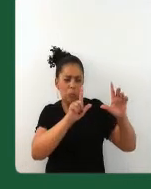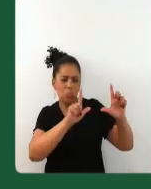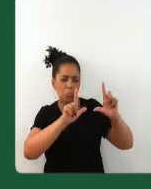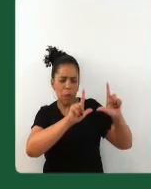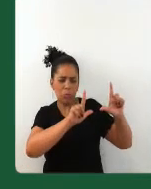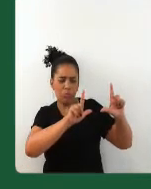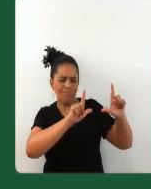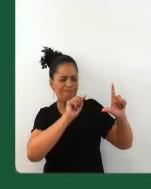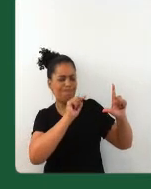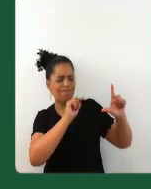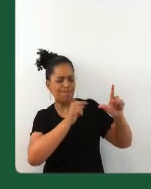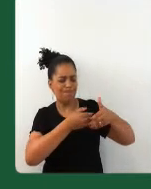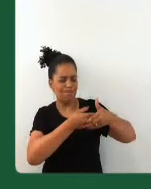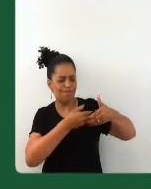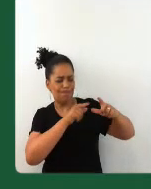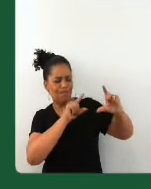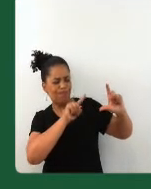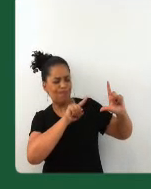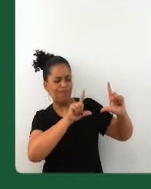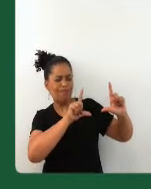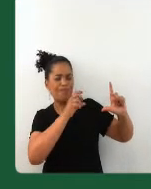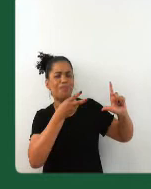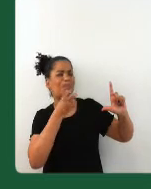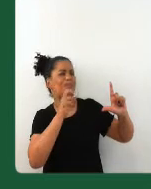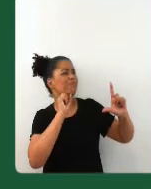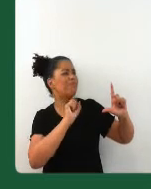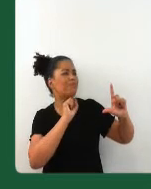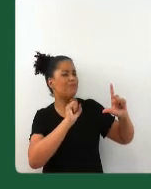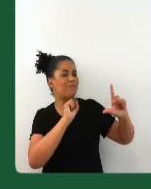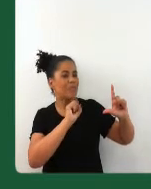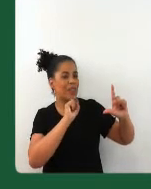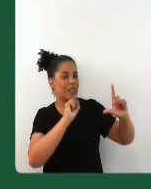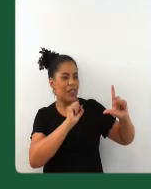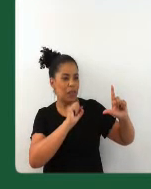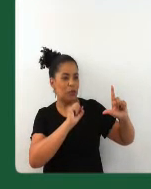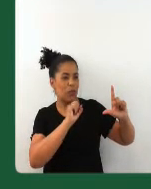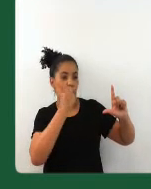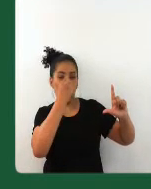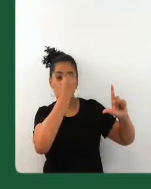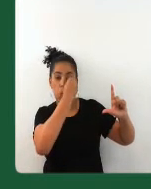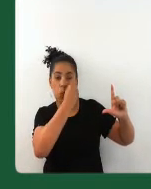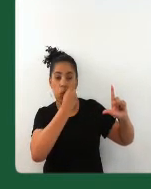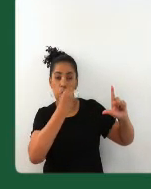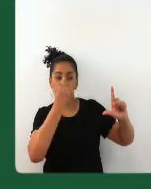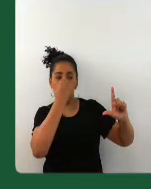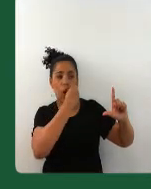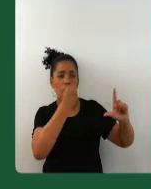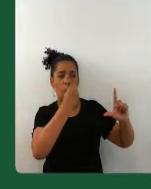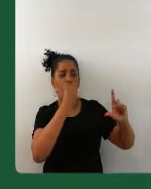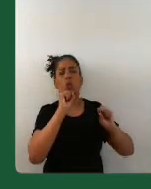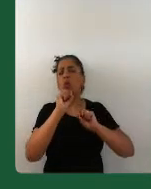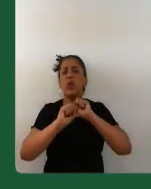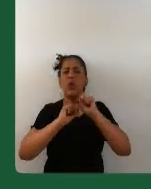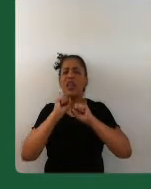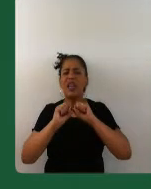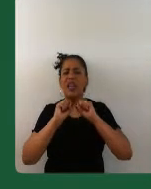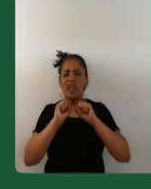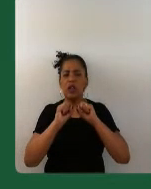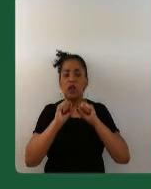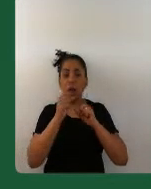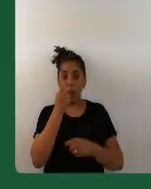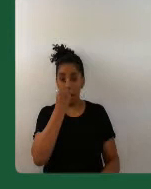do bebê, a gente consegue ver um exoftalmo. O que é o exoftalmo? A órbita do